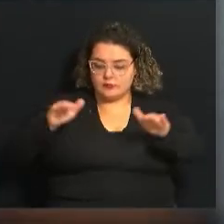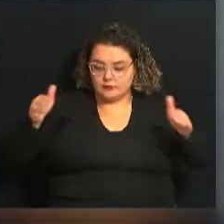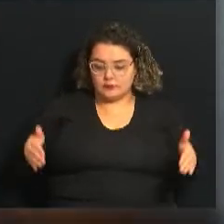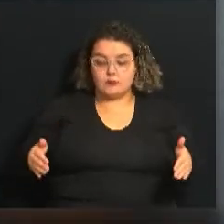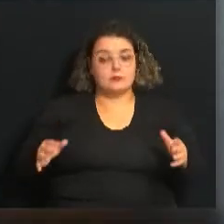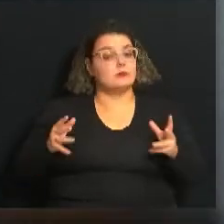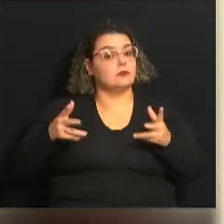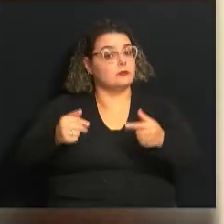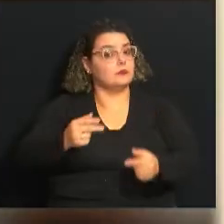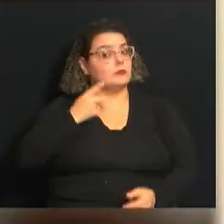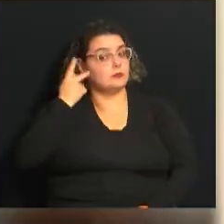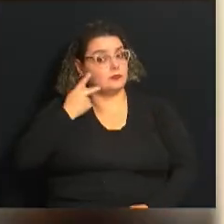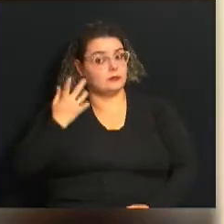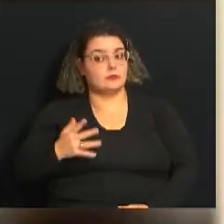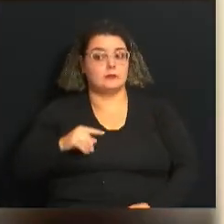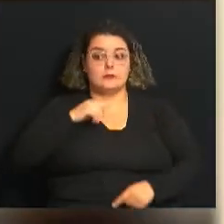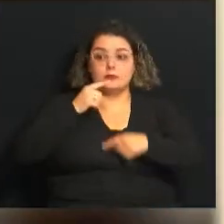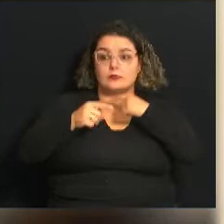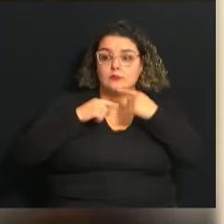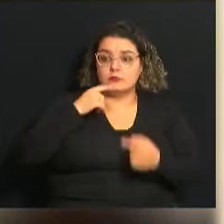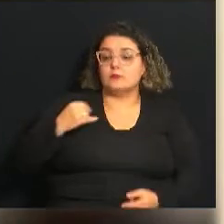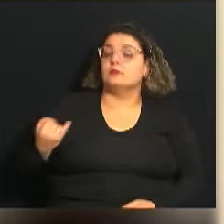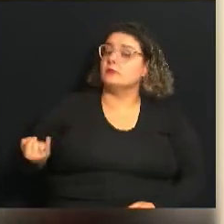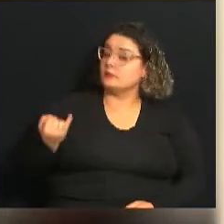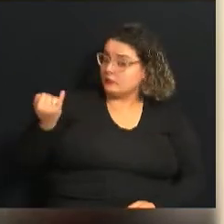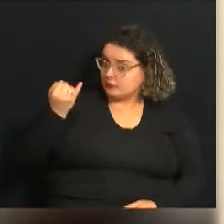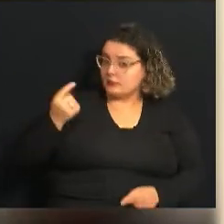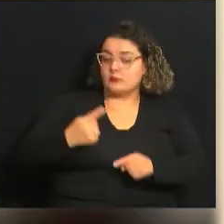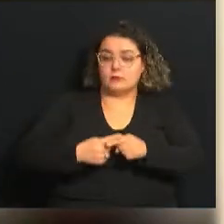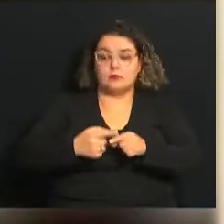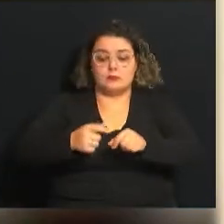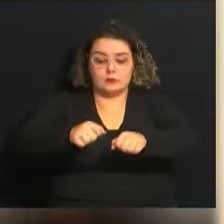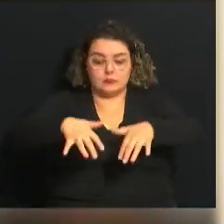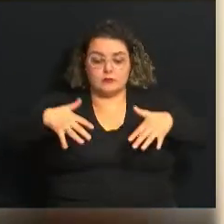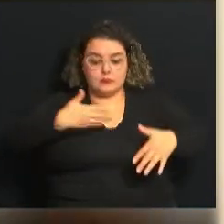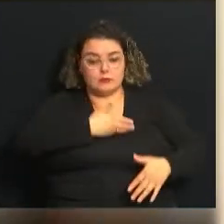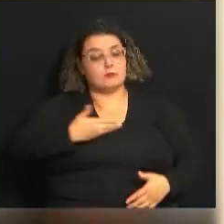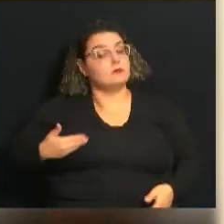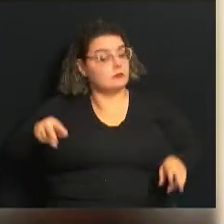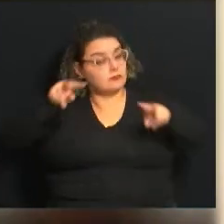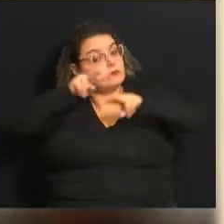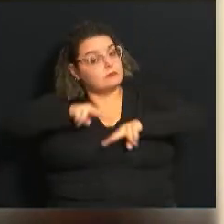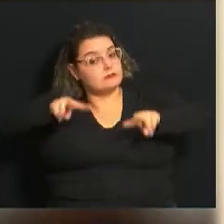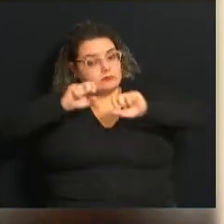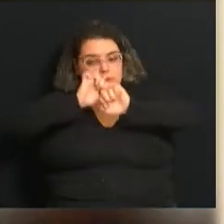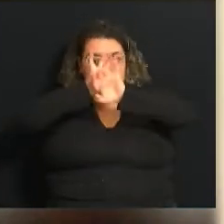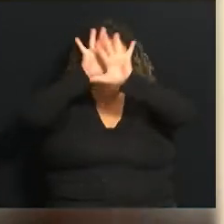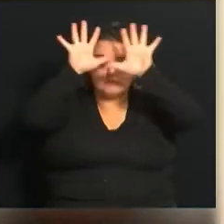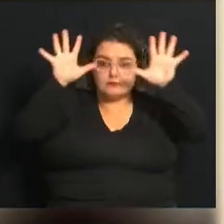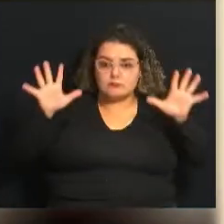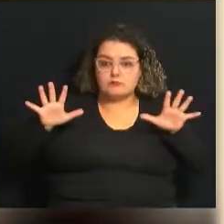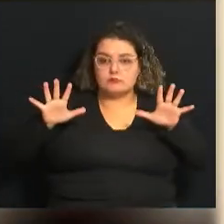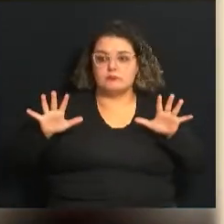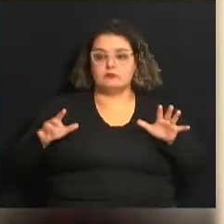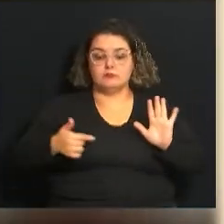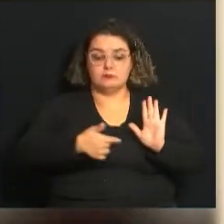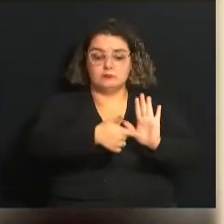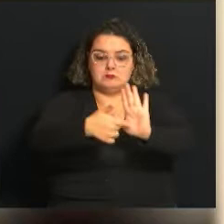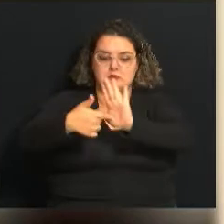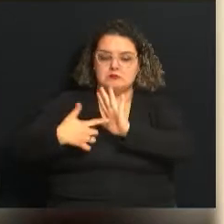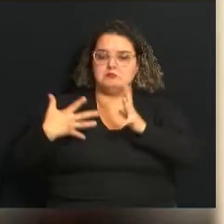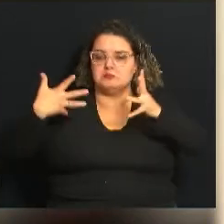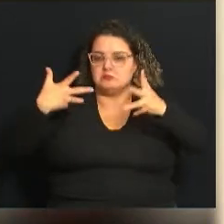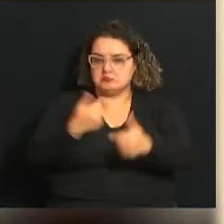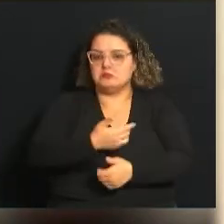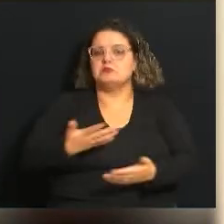de dúvida. Foi muito importante porque a audiência pública ela visa isso, né? Dar esclarecimento, transparência, é uma